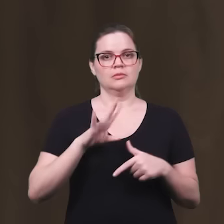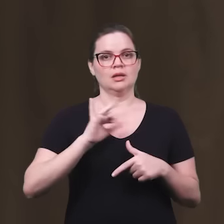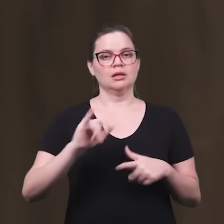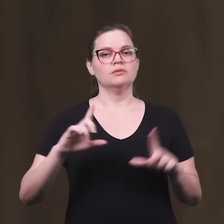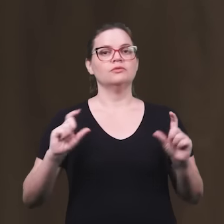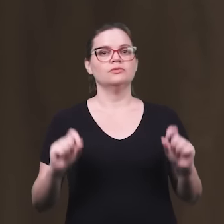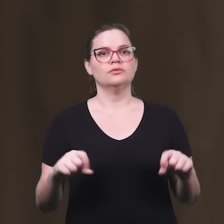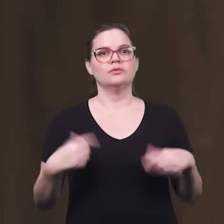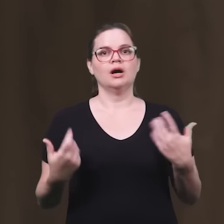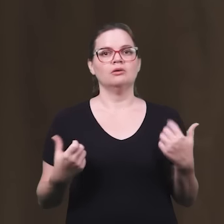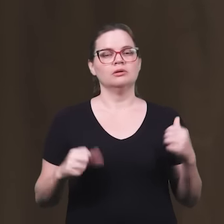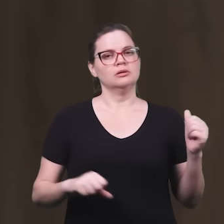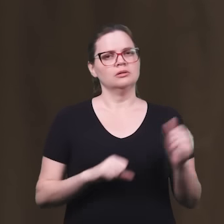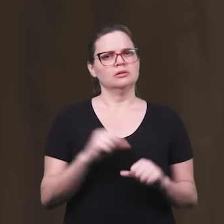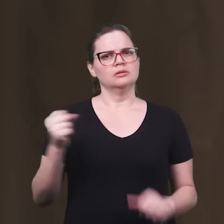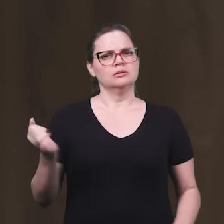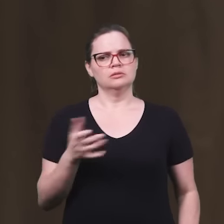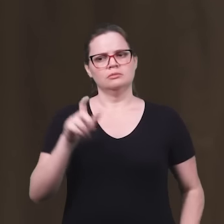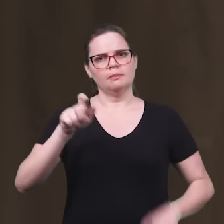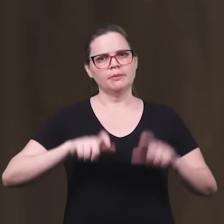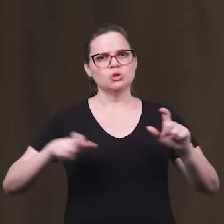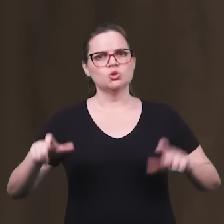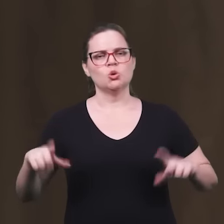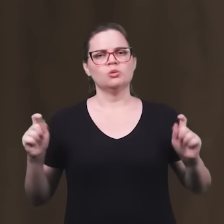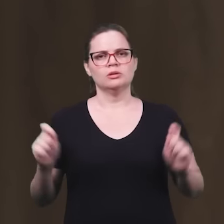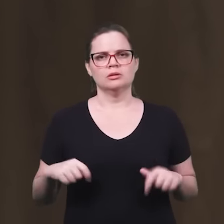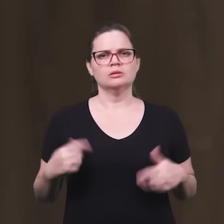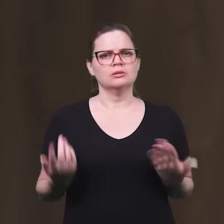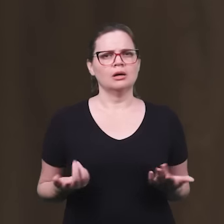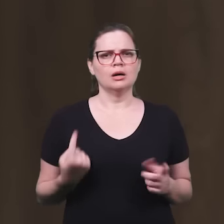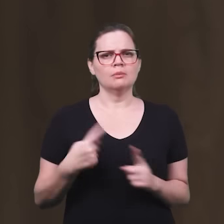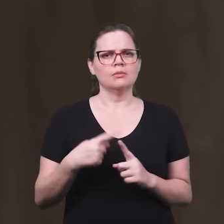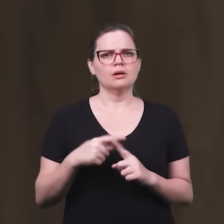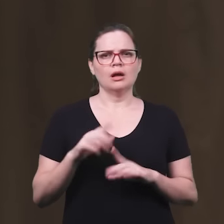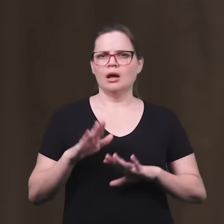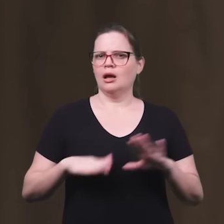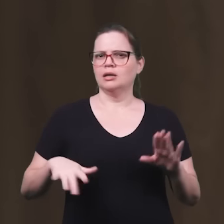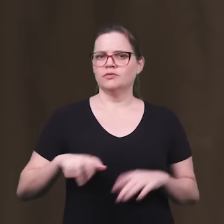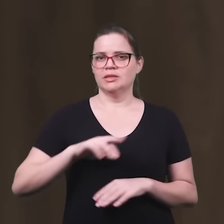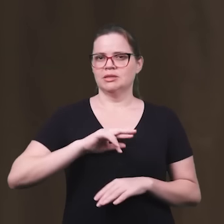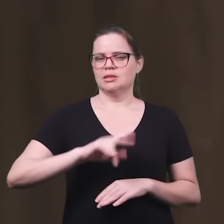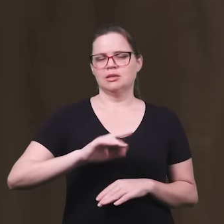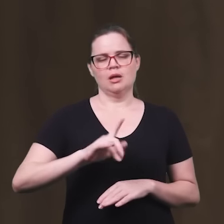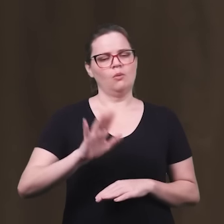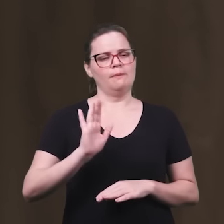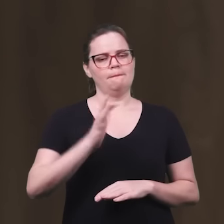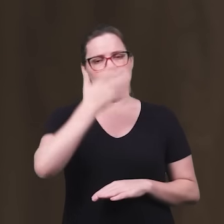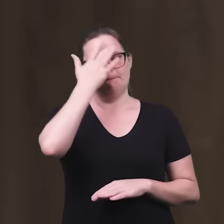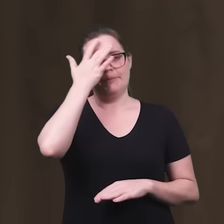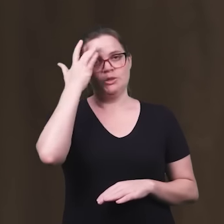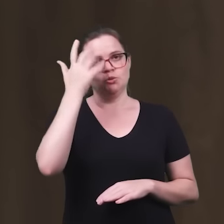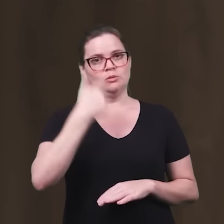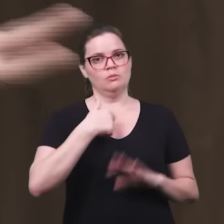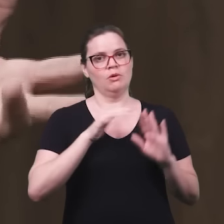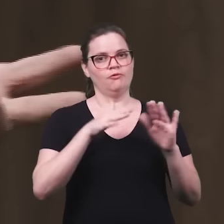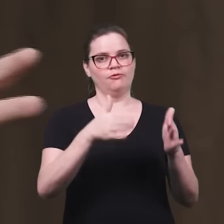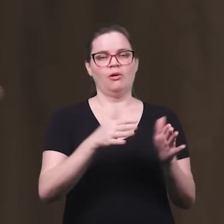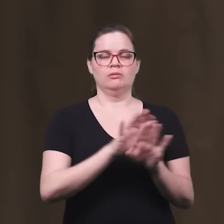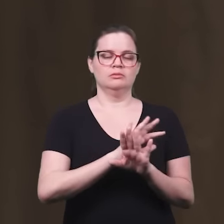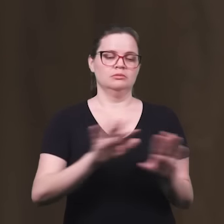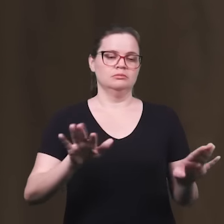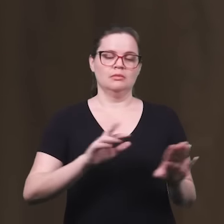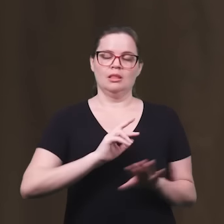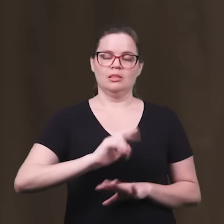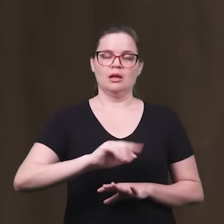vai transformar a vida de pessoas que muitas vezes nem são o seu público-alvo ou pessoas que você quer ter como